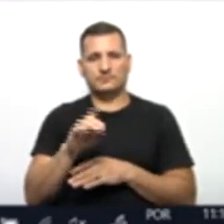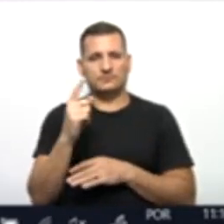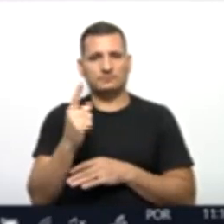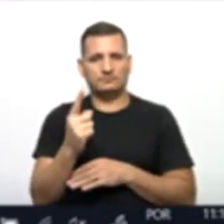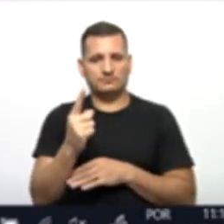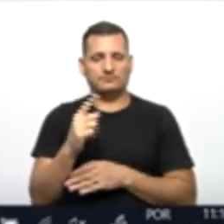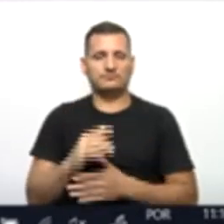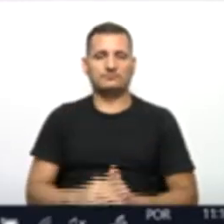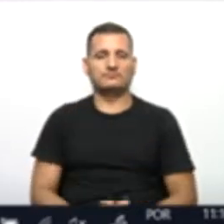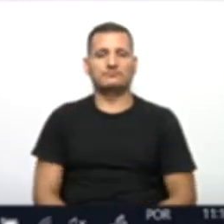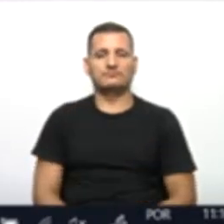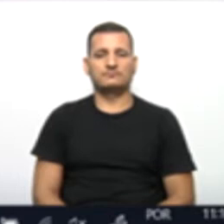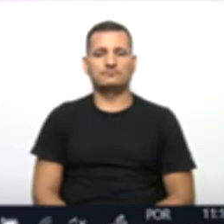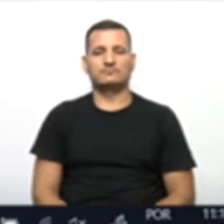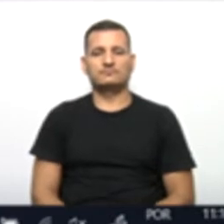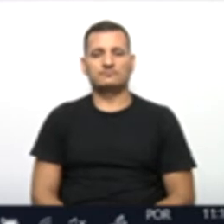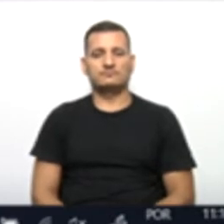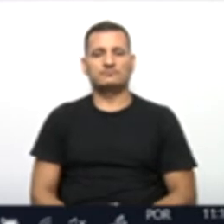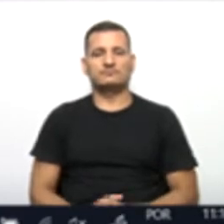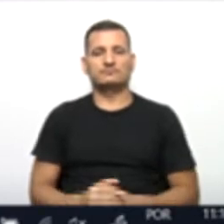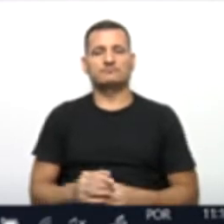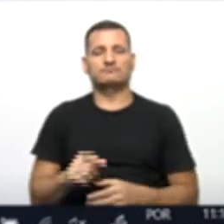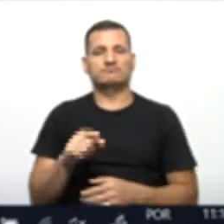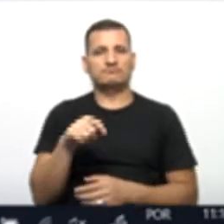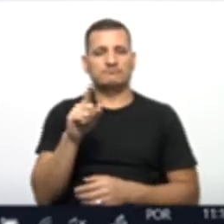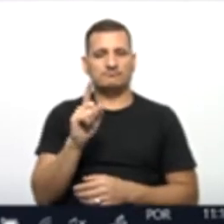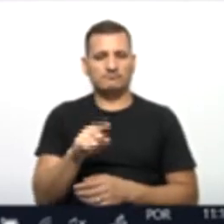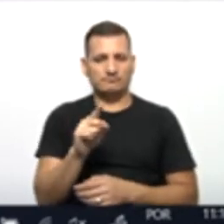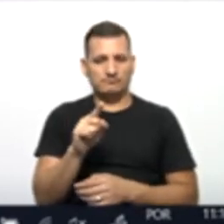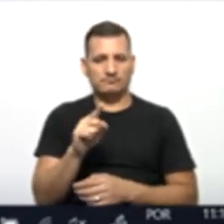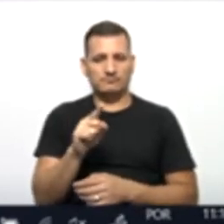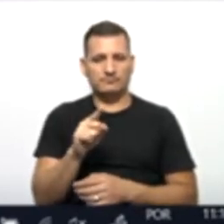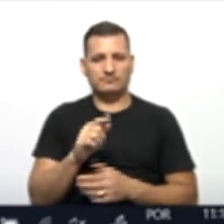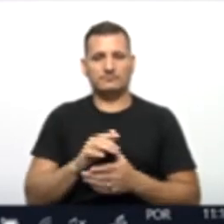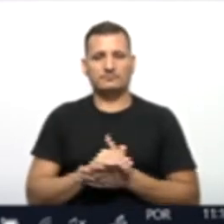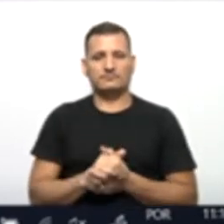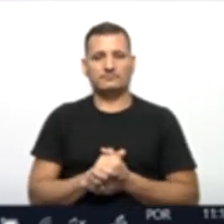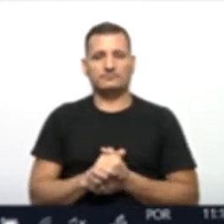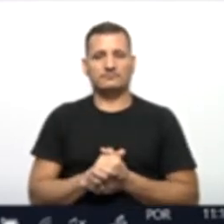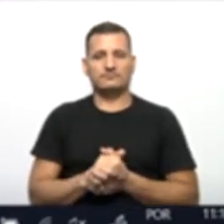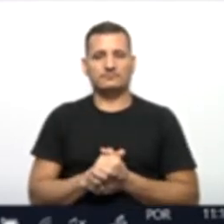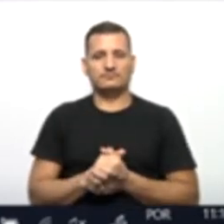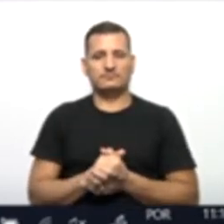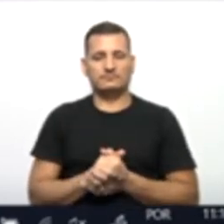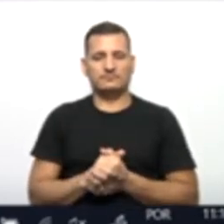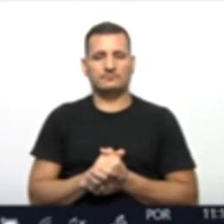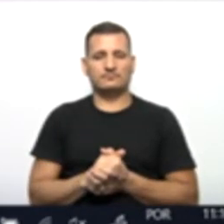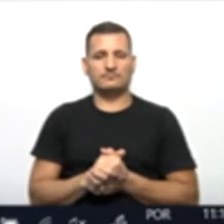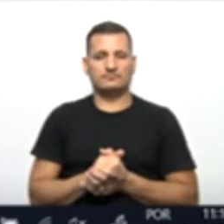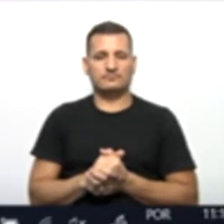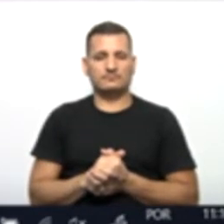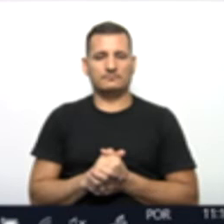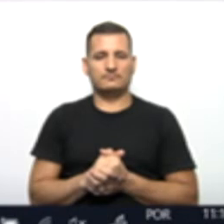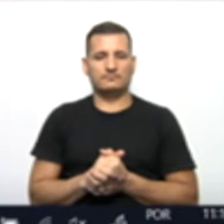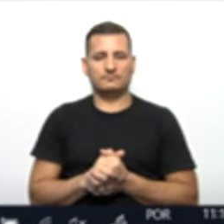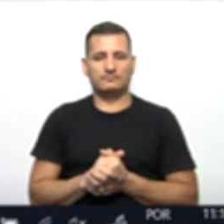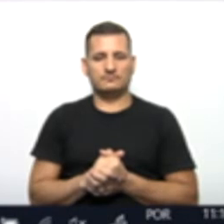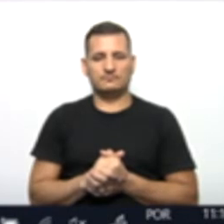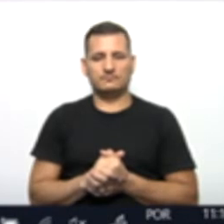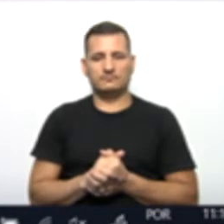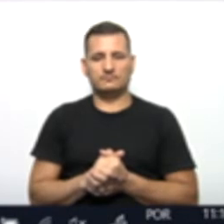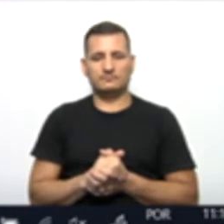pronto deixei minha mensagem vou enviar então olha só como eu vou abrir aqui para ficar melhor para